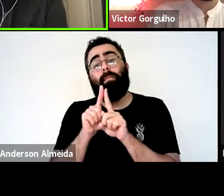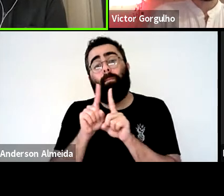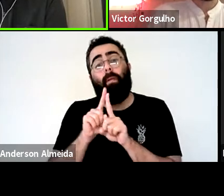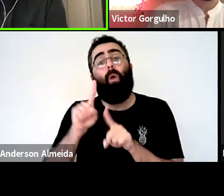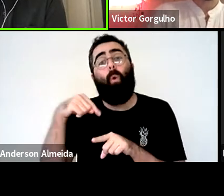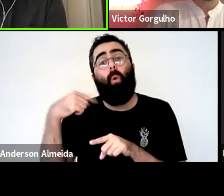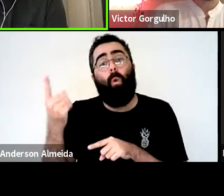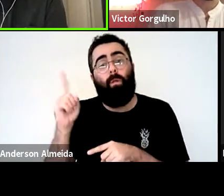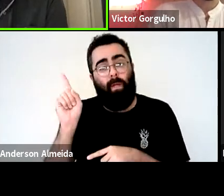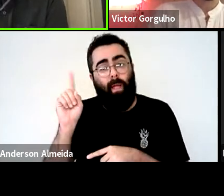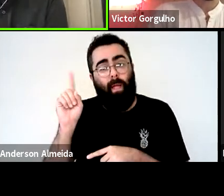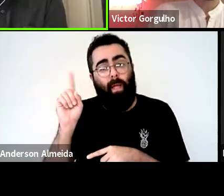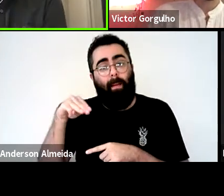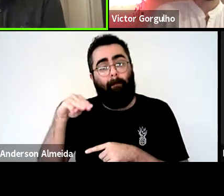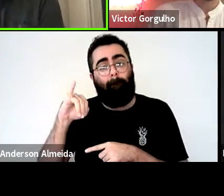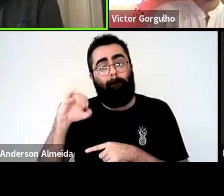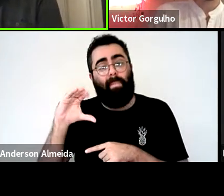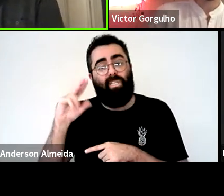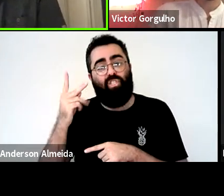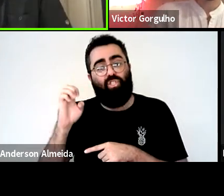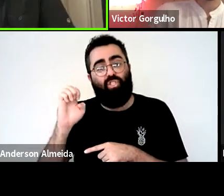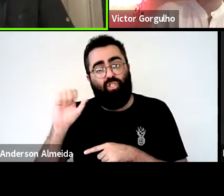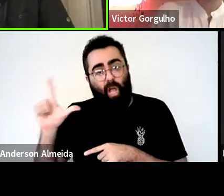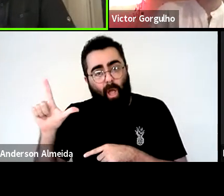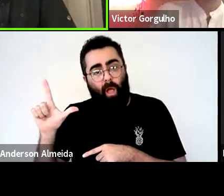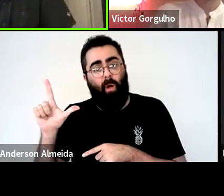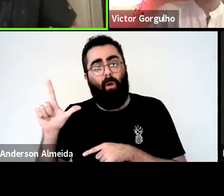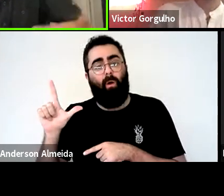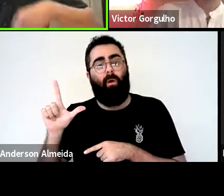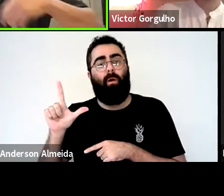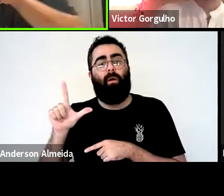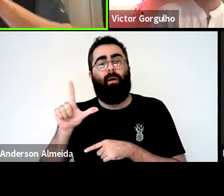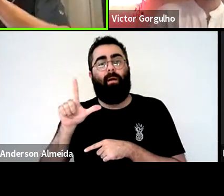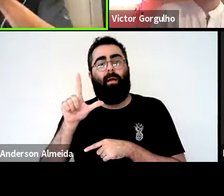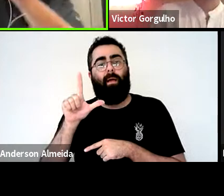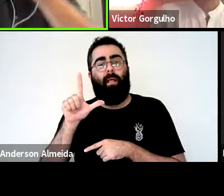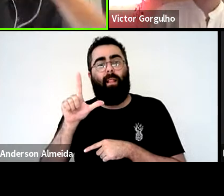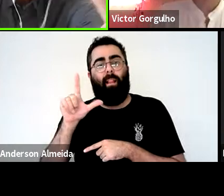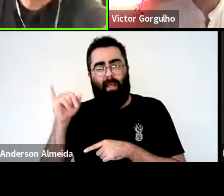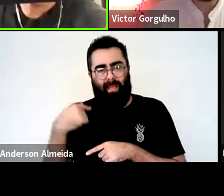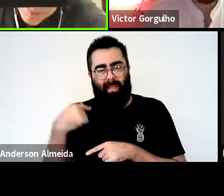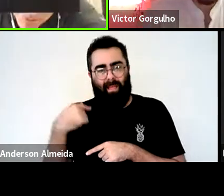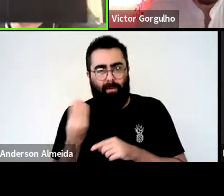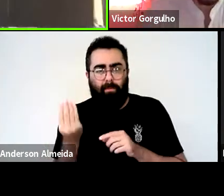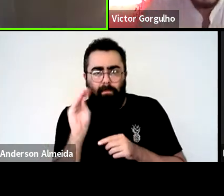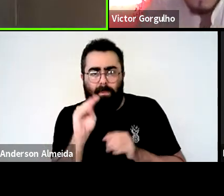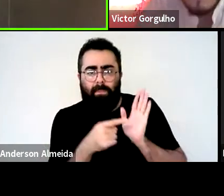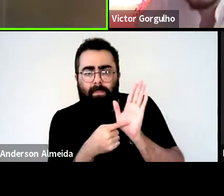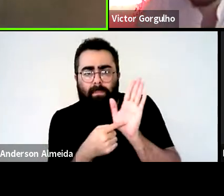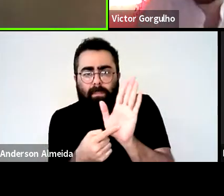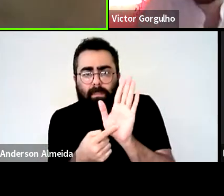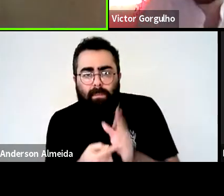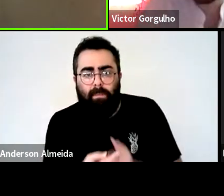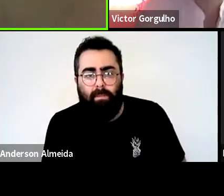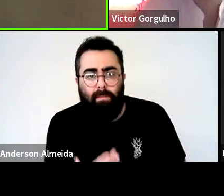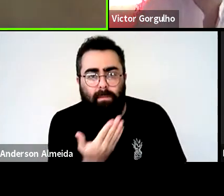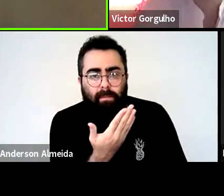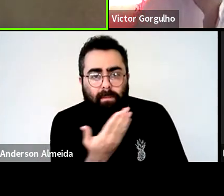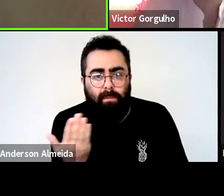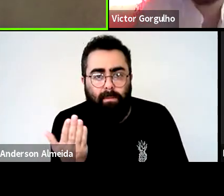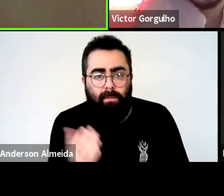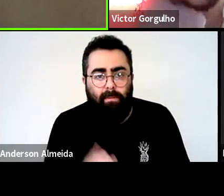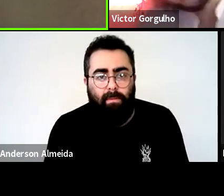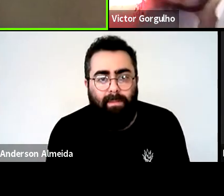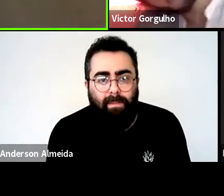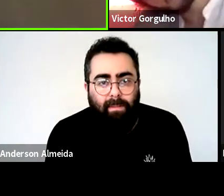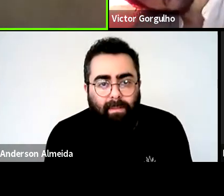é Michelle Wright. Eu vou até botar o livro dela bem perto da câmera para poderem ver o nome,